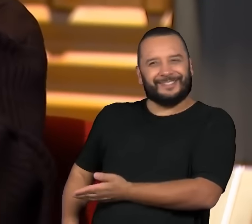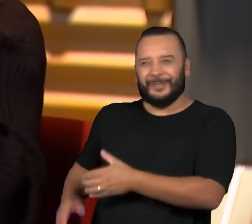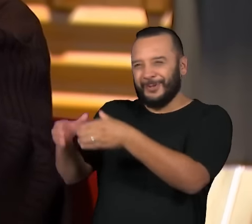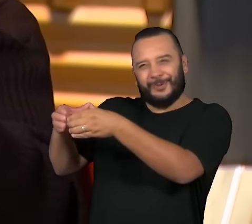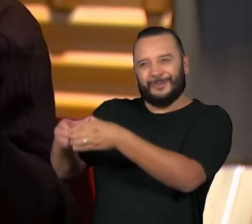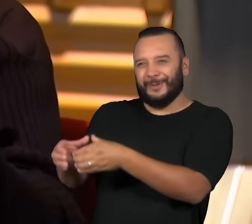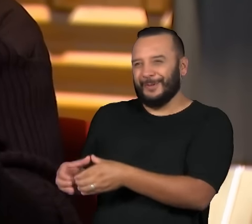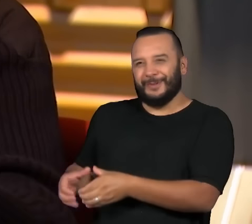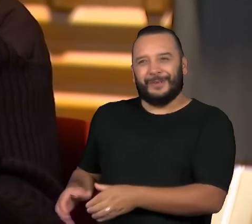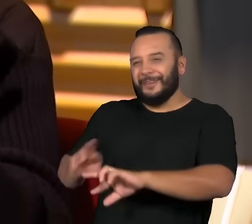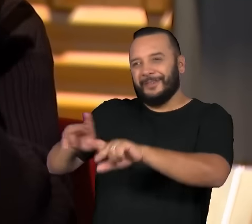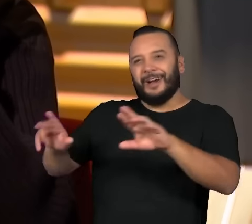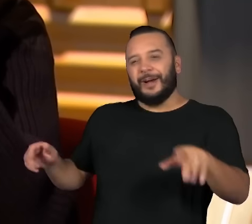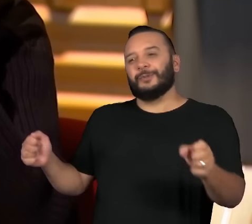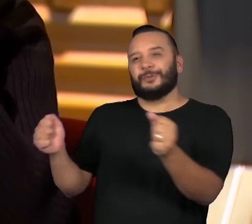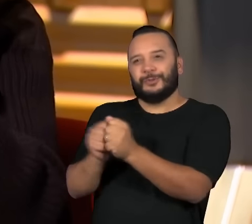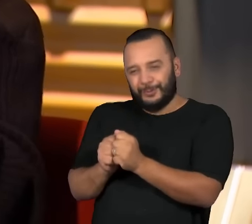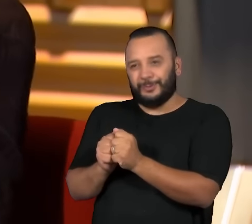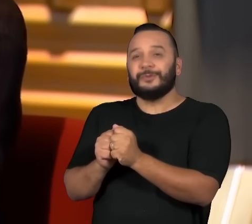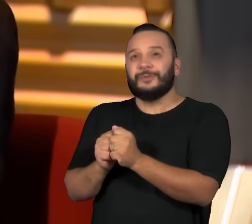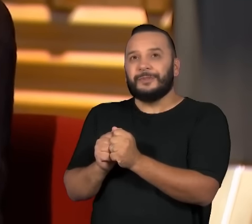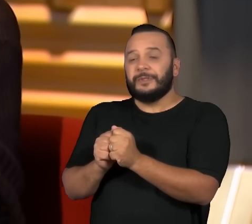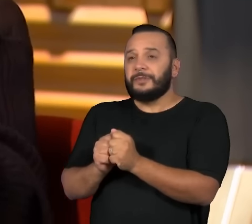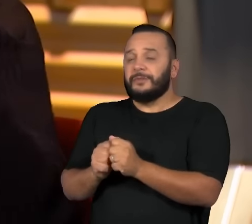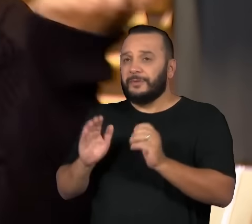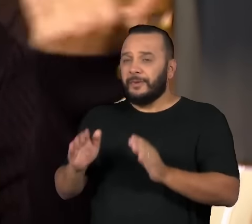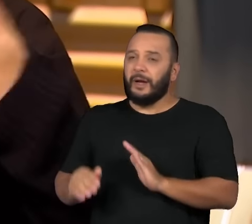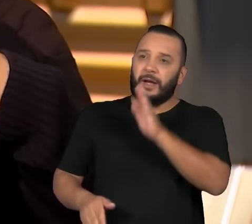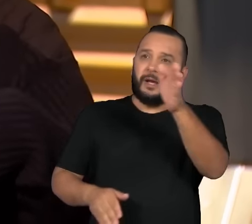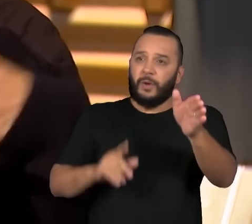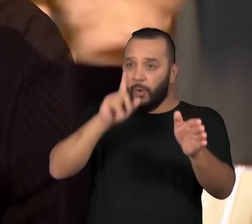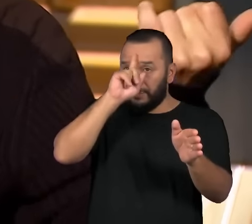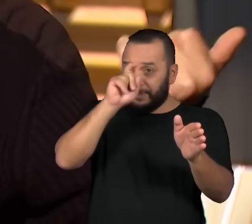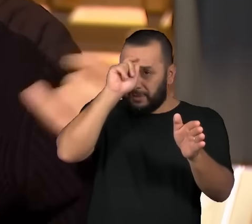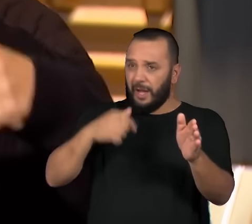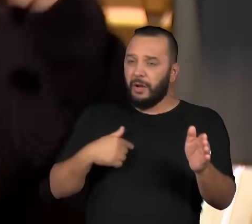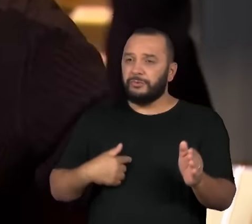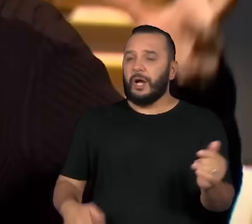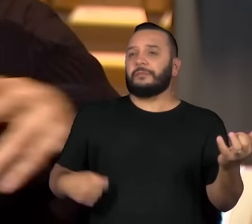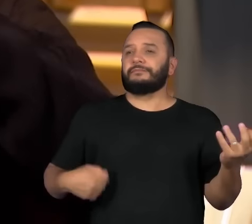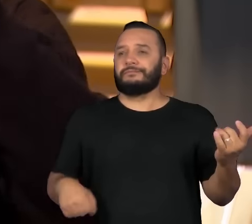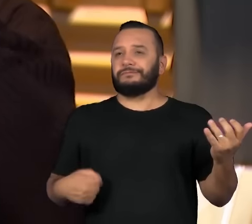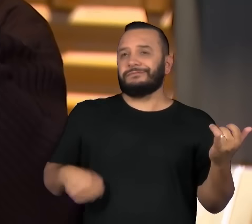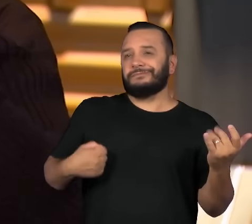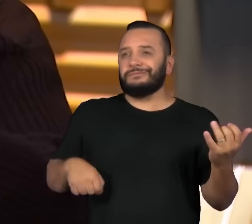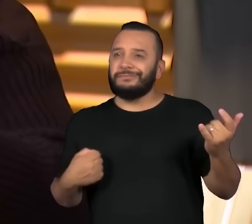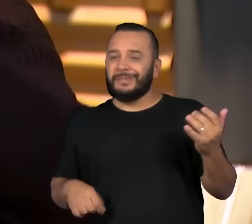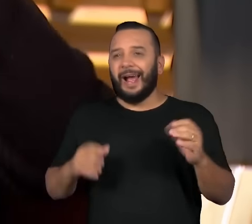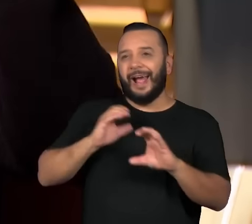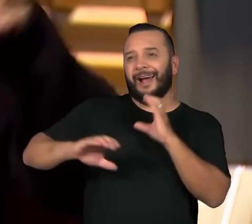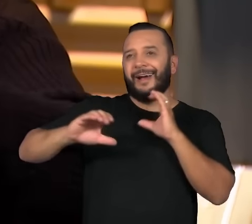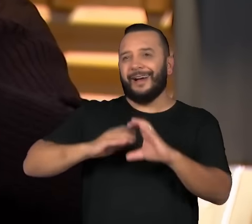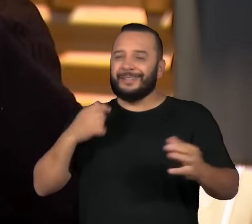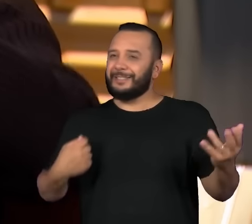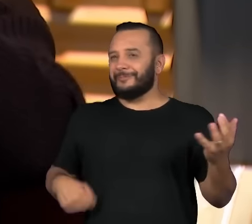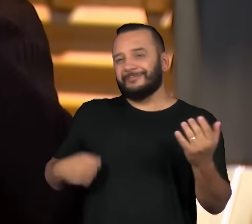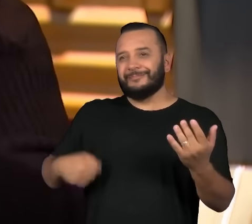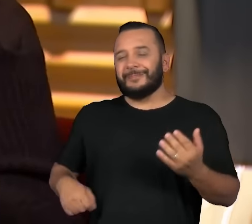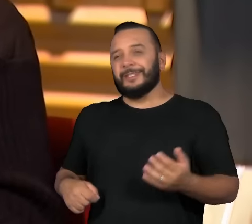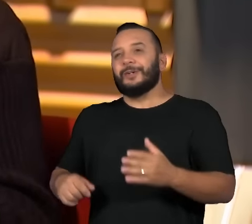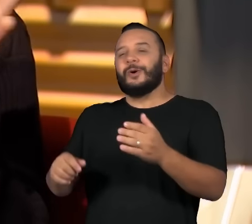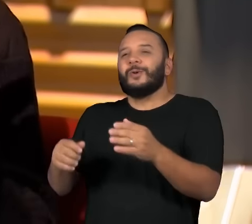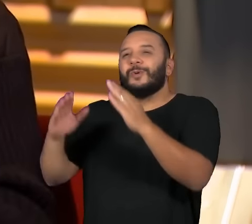galera ali que se reúne para ir aos hospitais, levam instrumentos lá e a gente toca, canta para todo mundo lá, para asilos